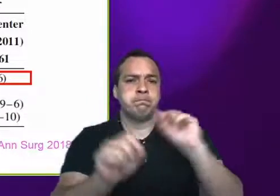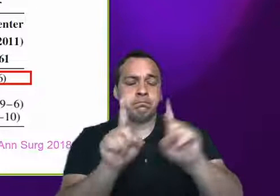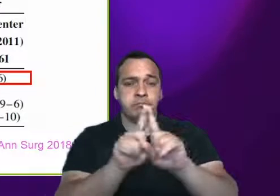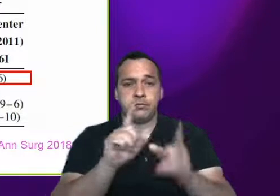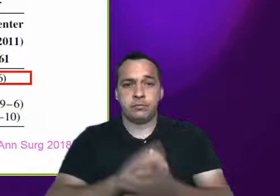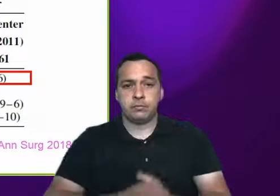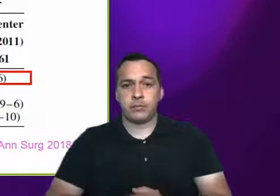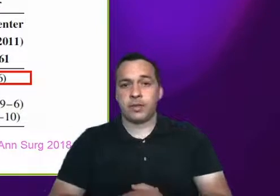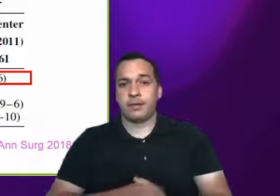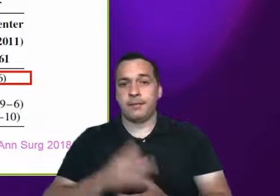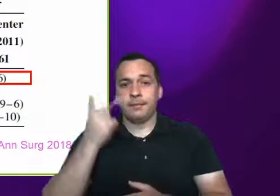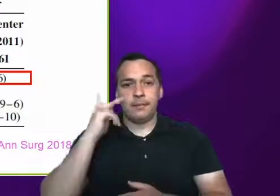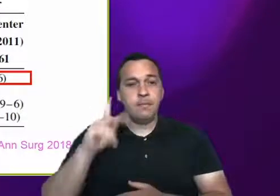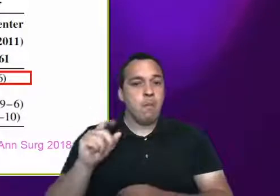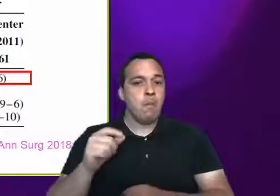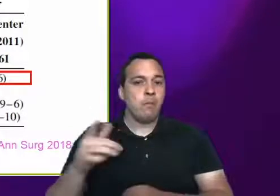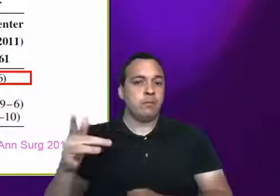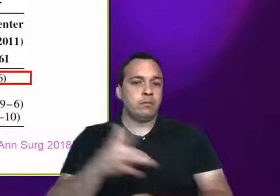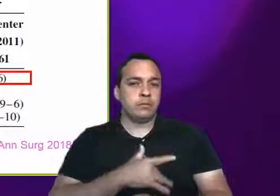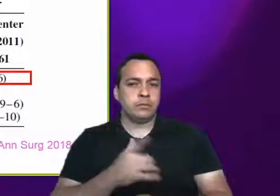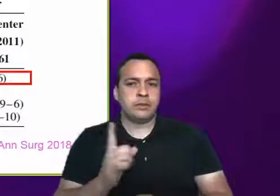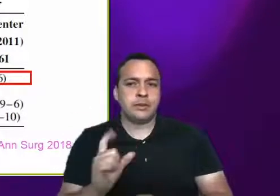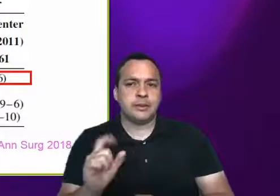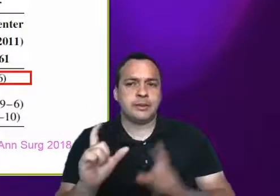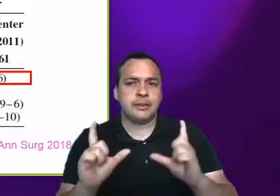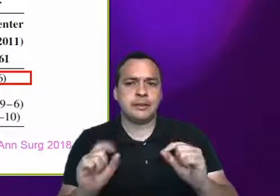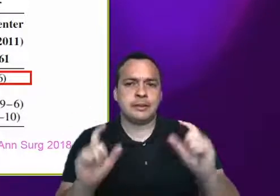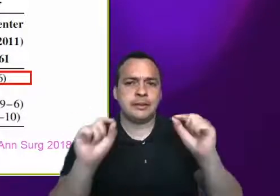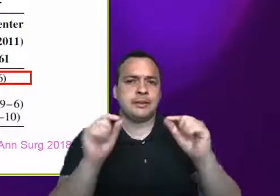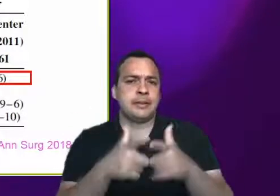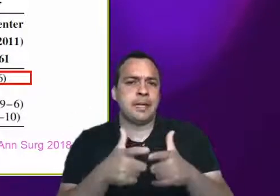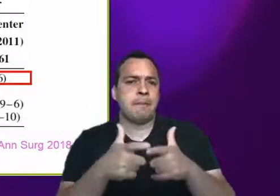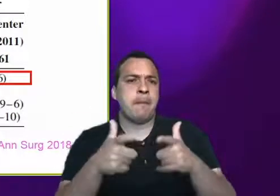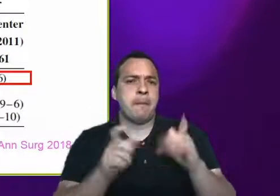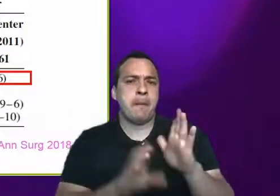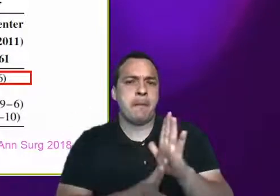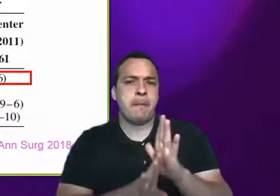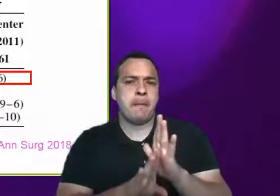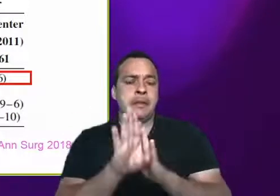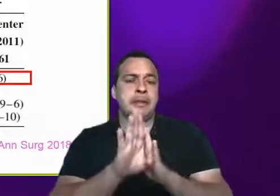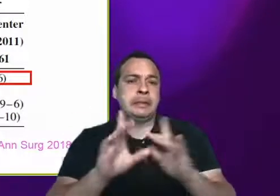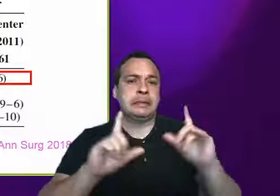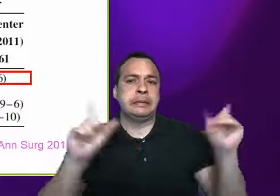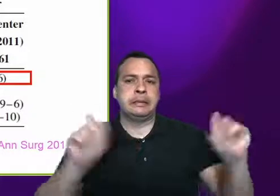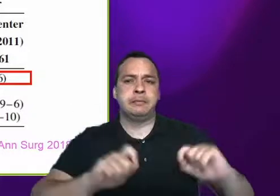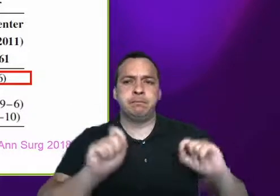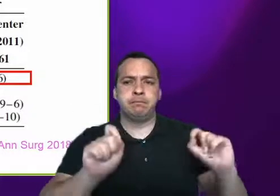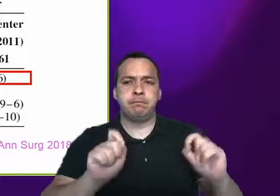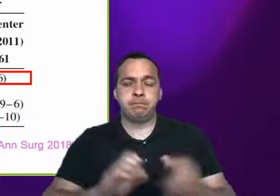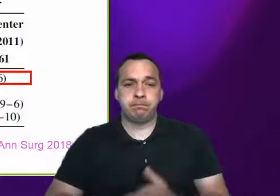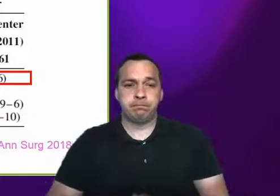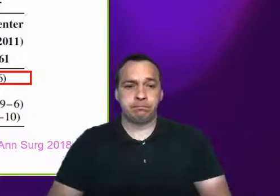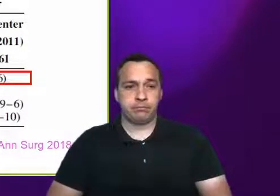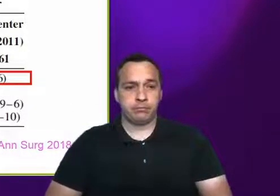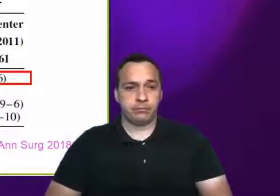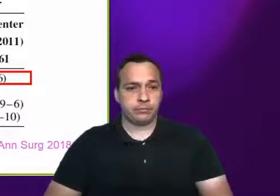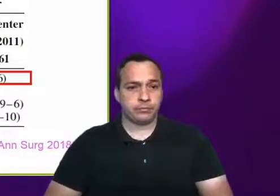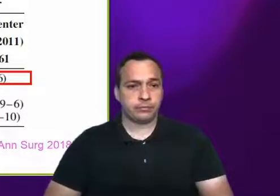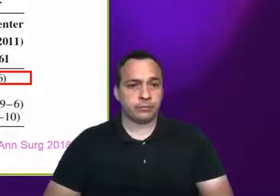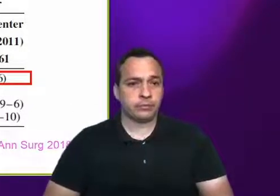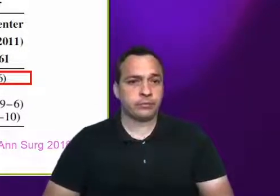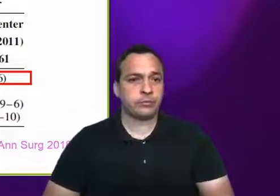oncologia. Pelo hepatocarcinoma. Esse tipo de transplante aumentou em grande parte